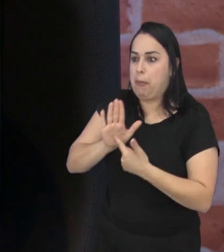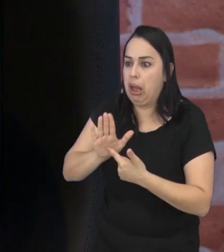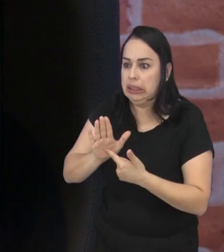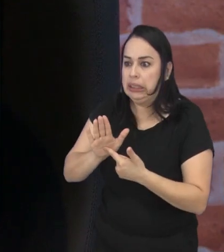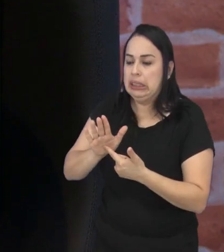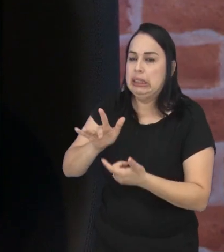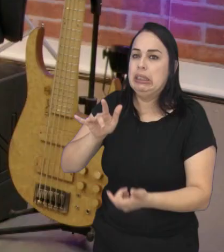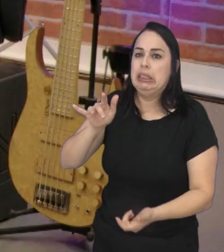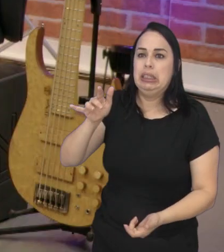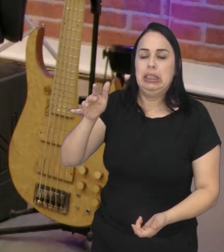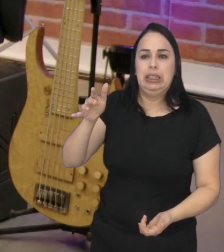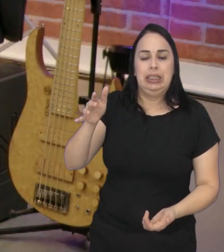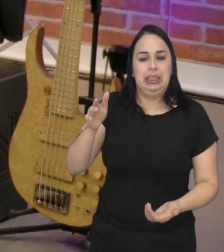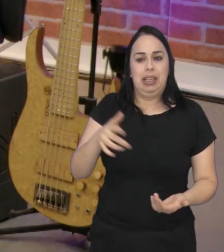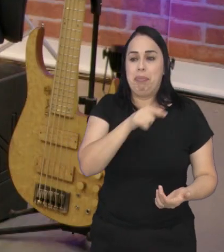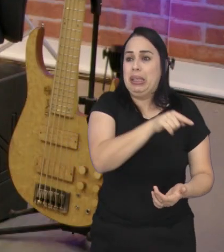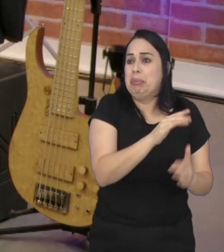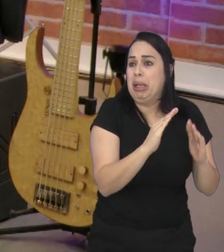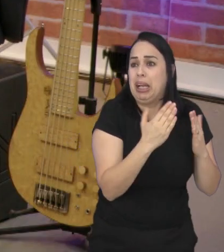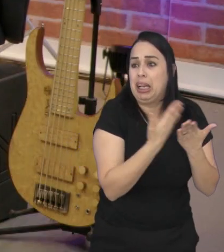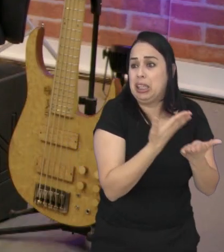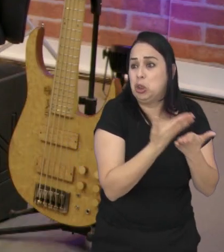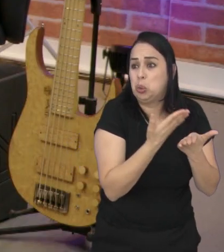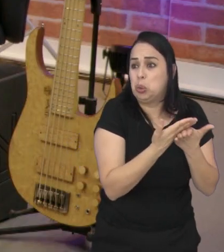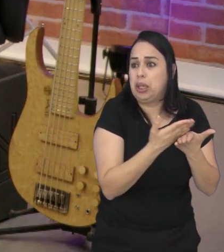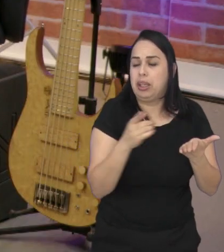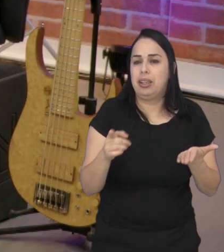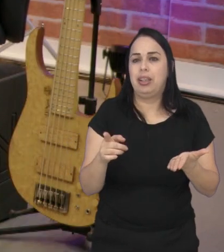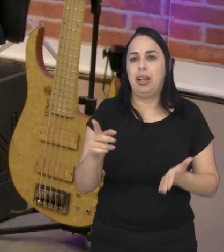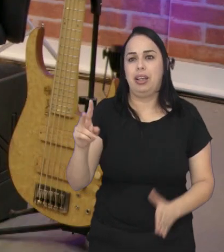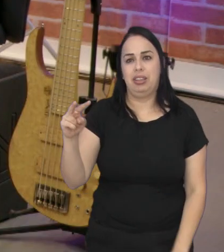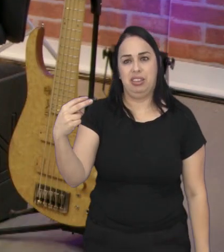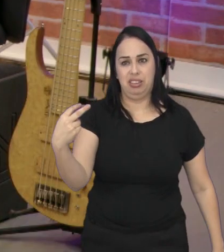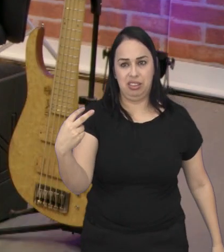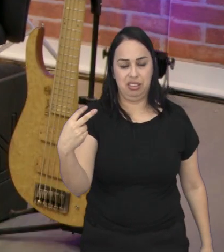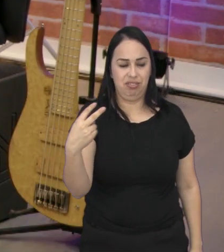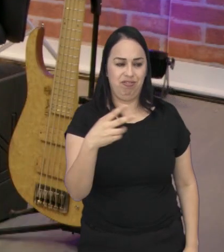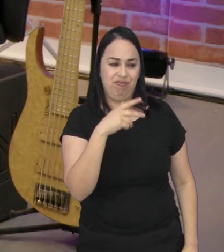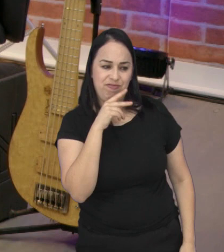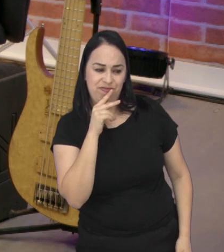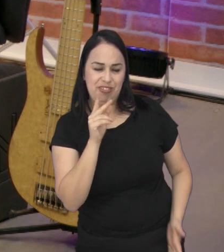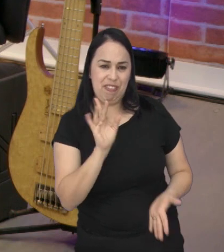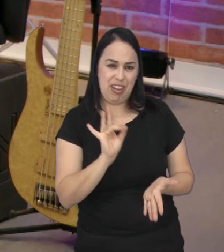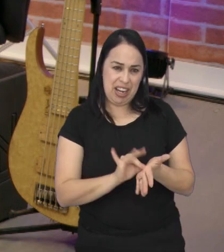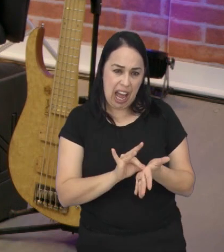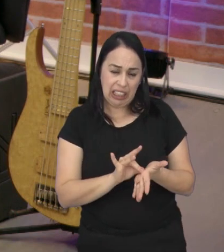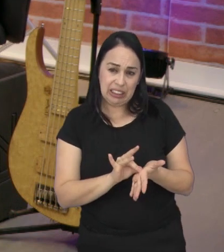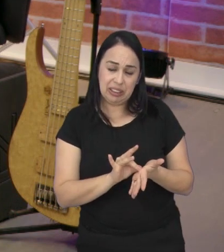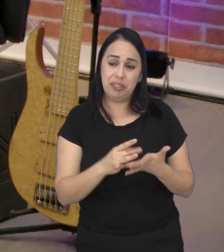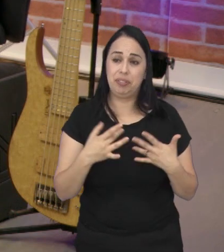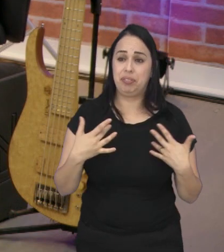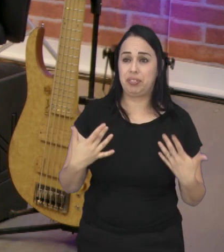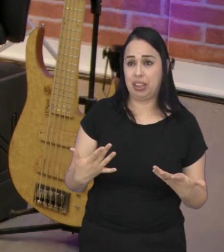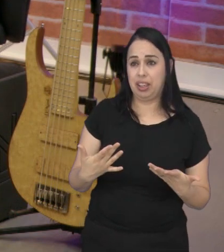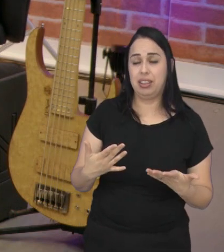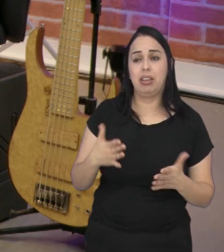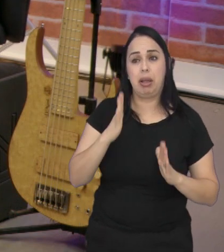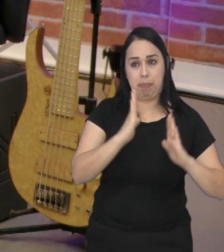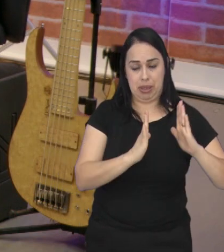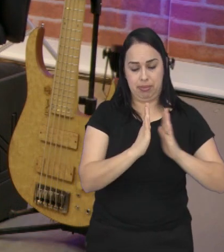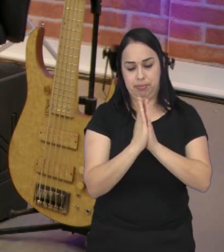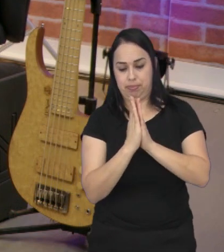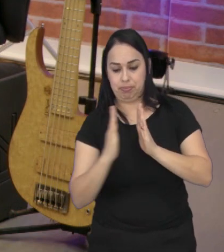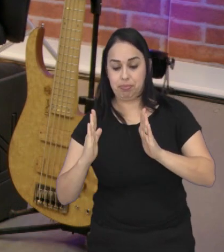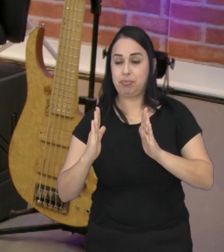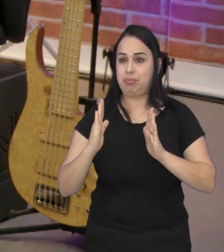para você não consegue tirar nada, você fala, pode pô, crer. não, mas em casa tava saindo. Aí o professor olha pra sua cara, será que tava saindo mesmo? E aí